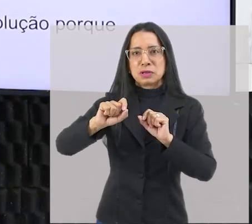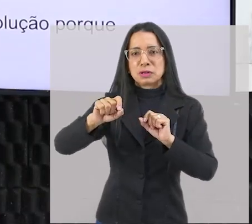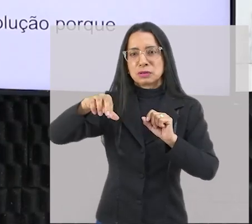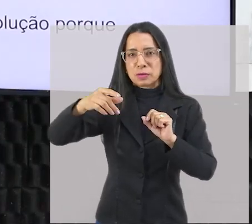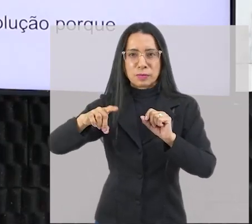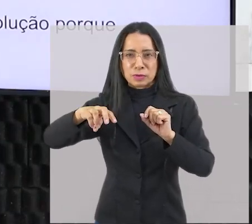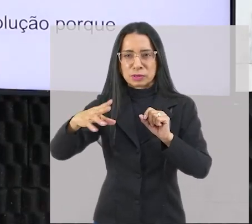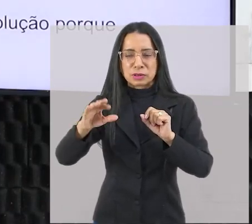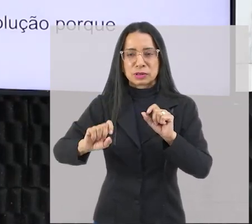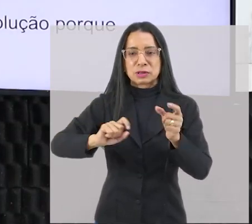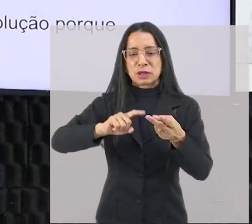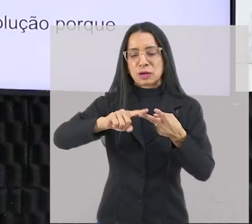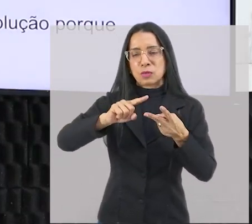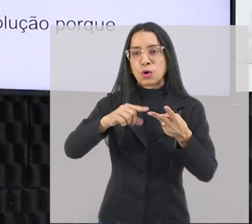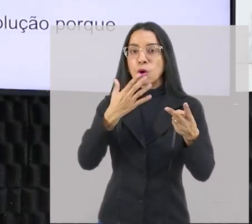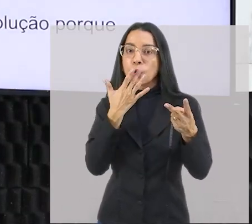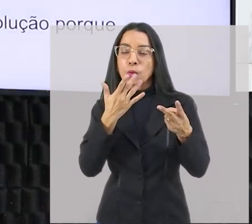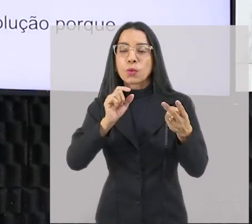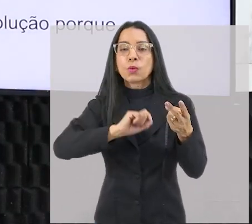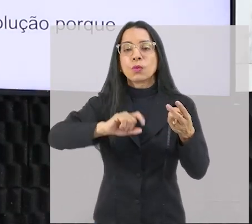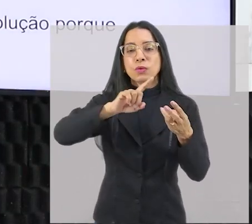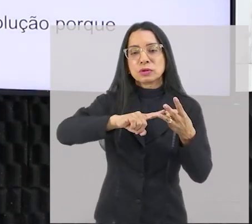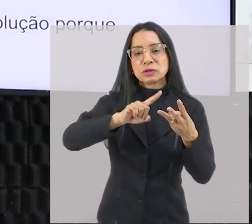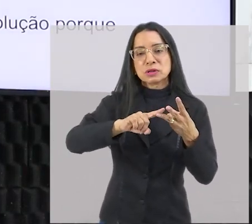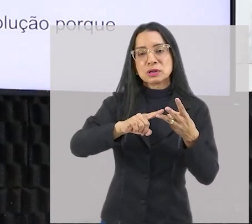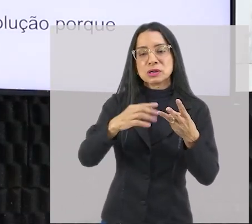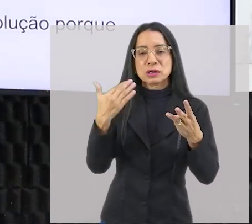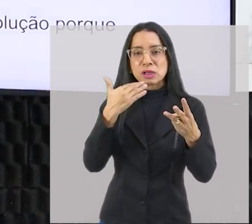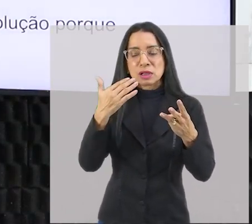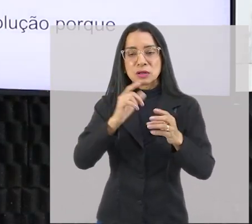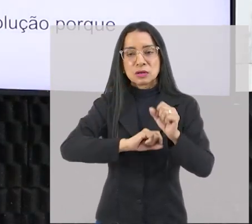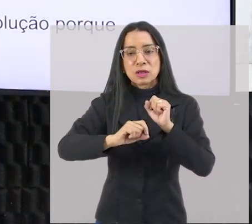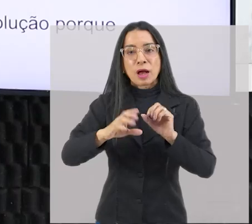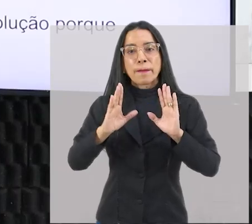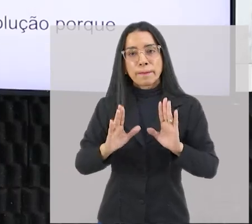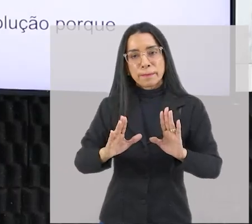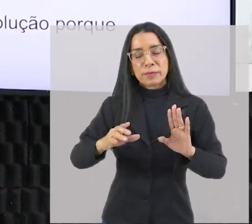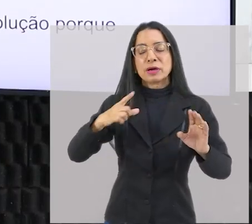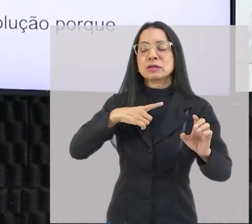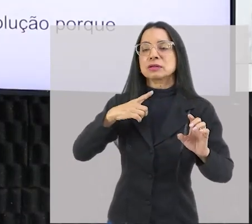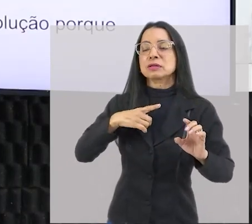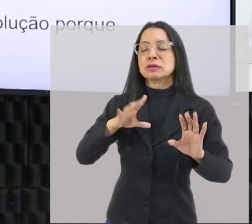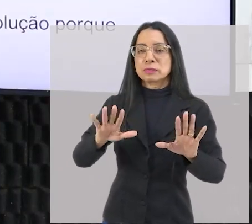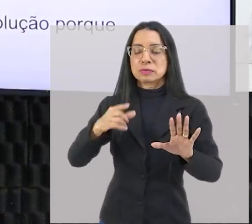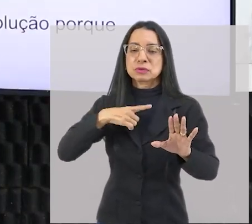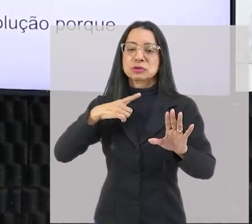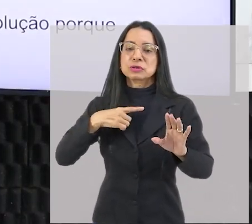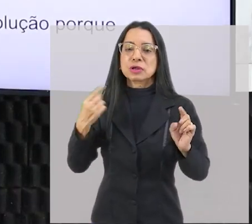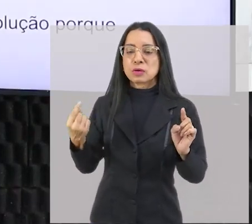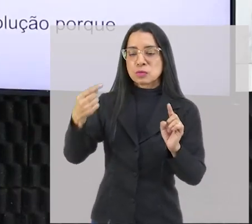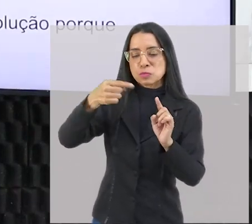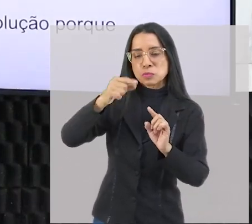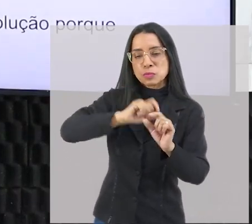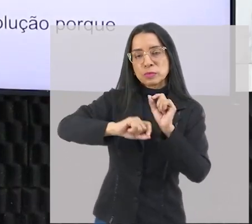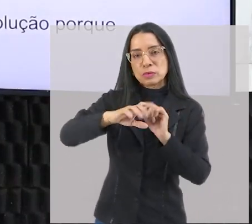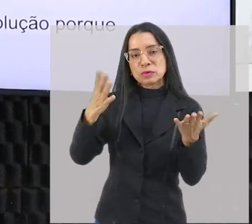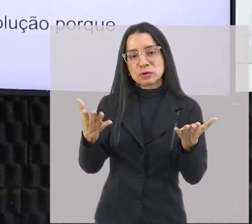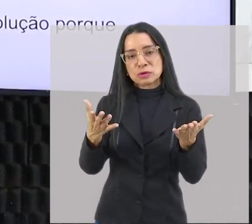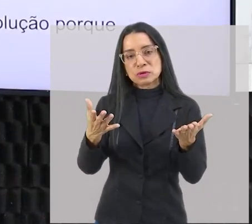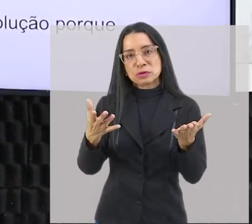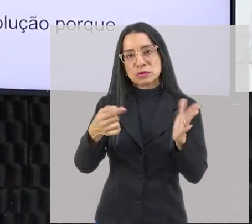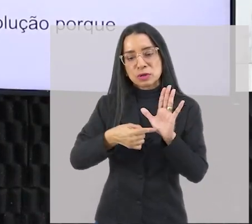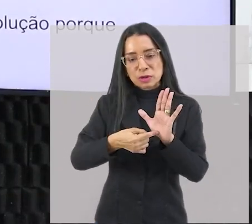expressionismo deforma, mas ele tem uma intenção em representar aspectos esteticamente